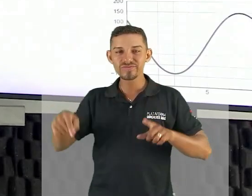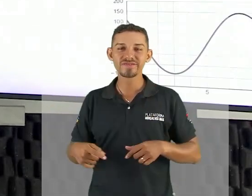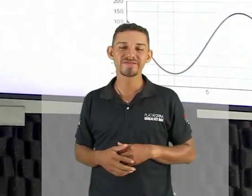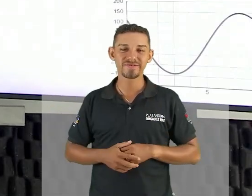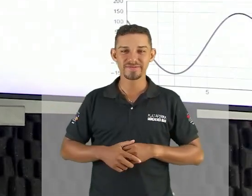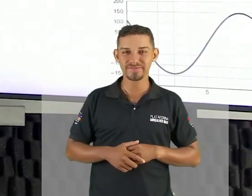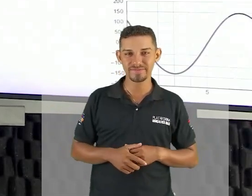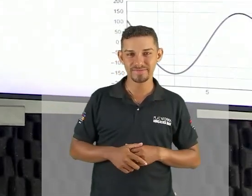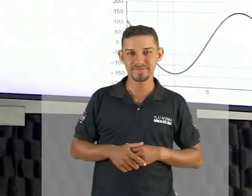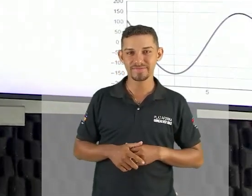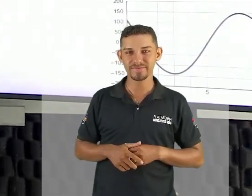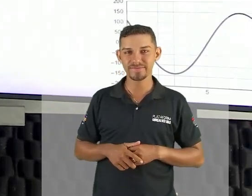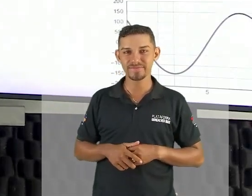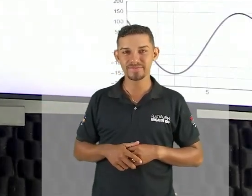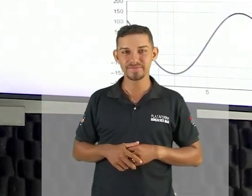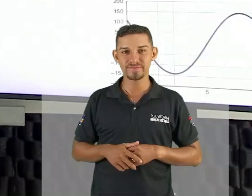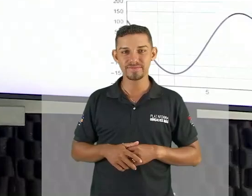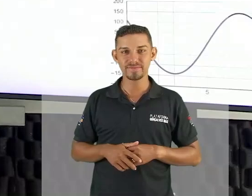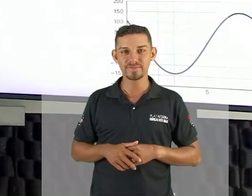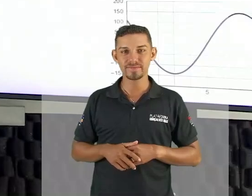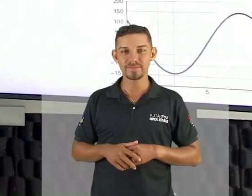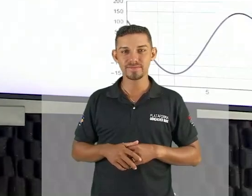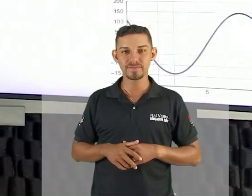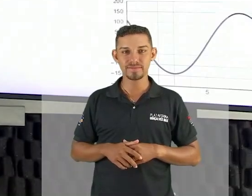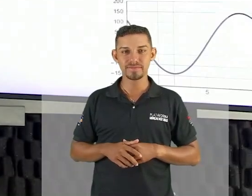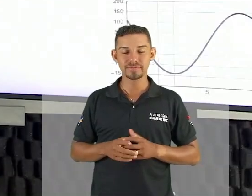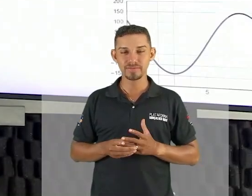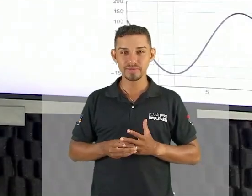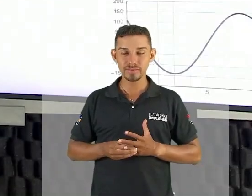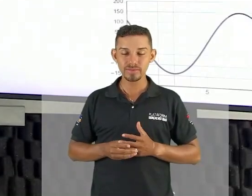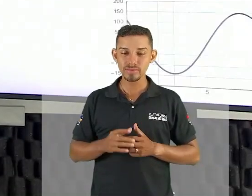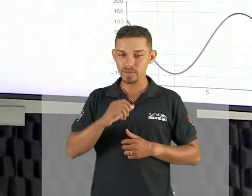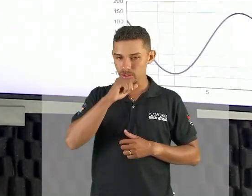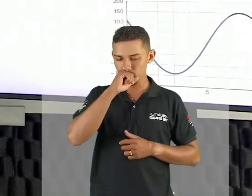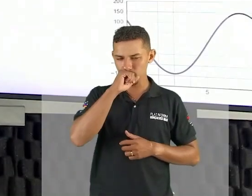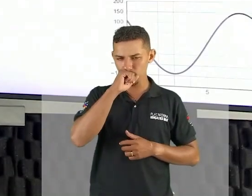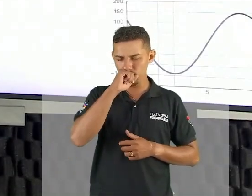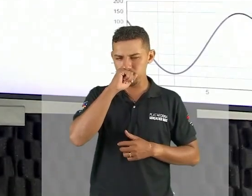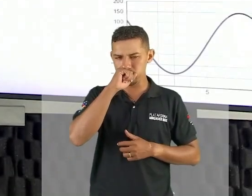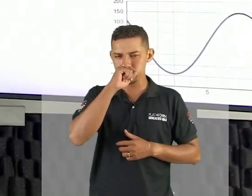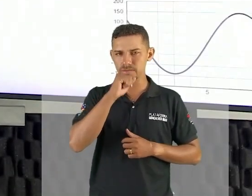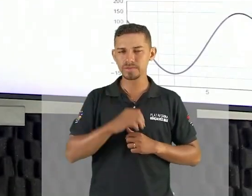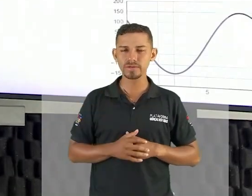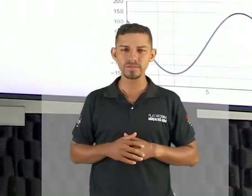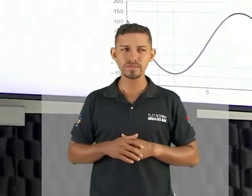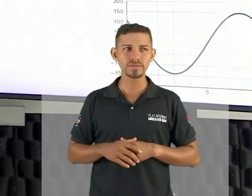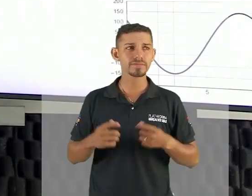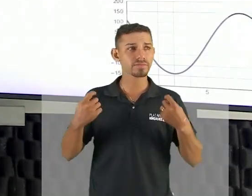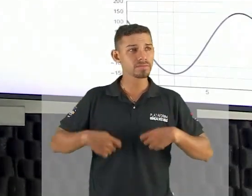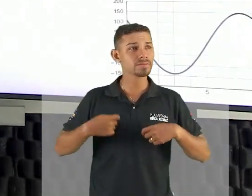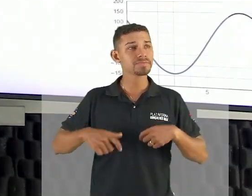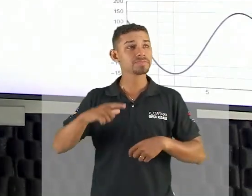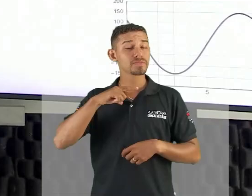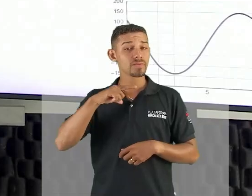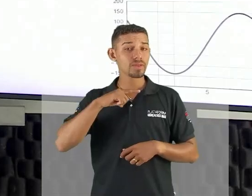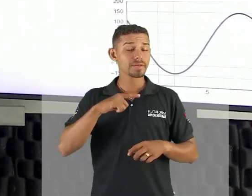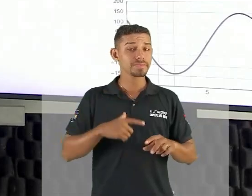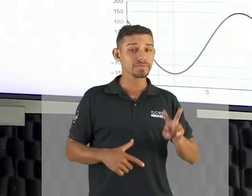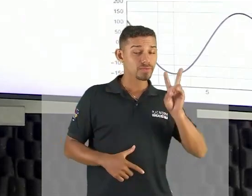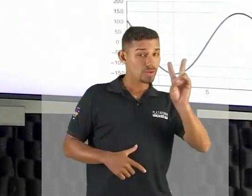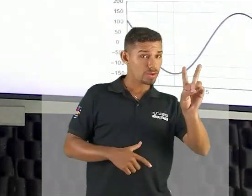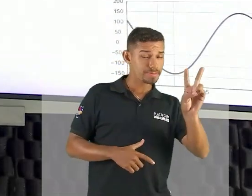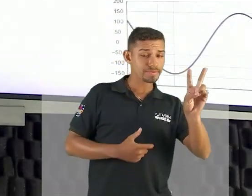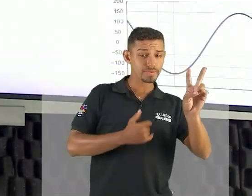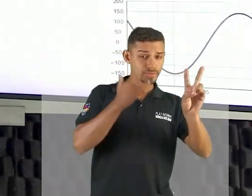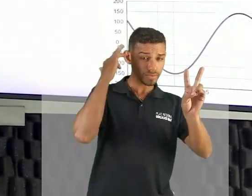valor da velocidade e ter o valor do comprimento com isso eu consigo fazer para isso a